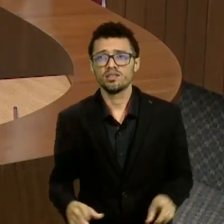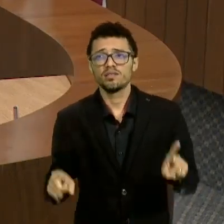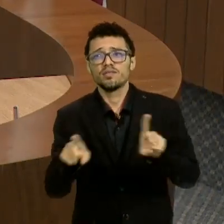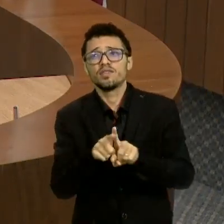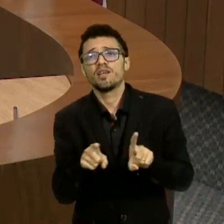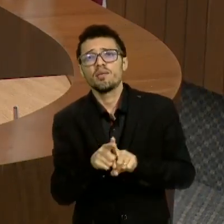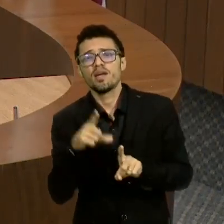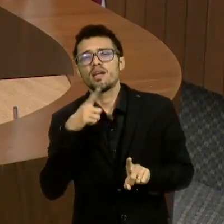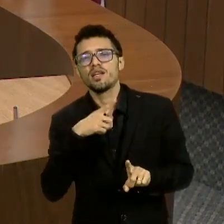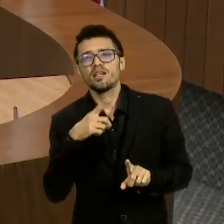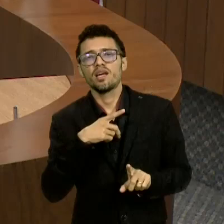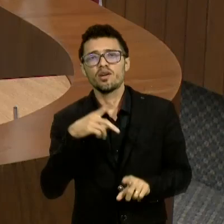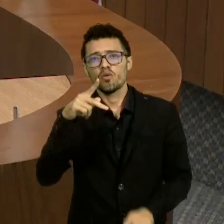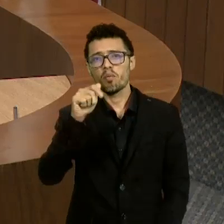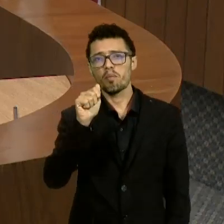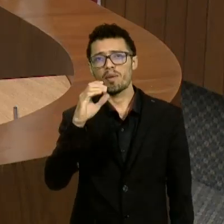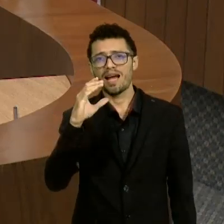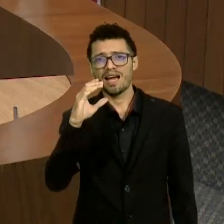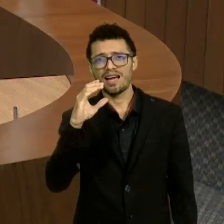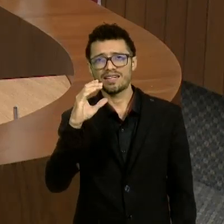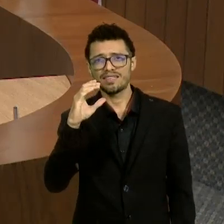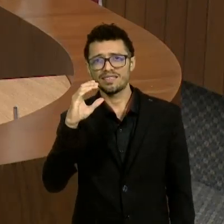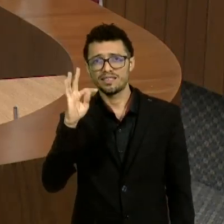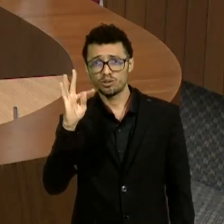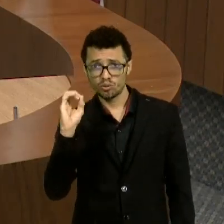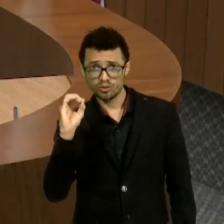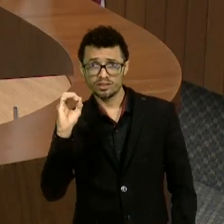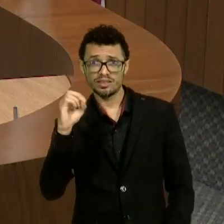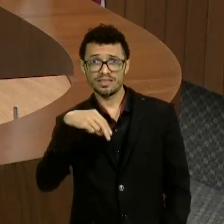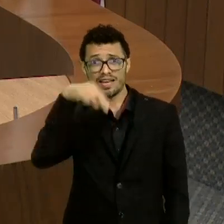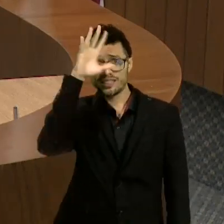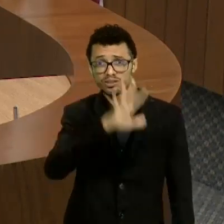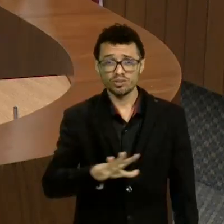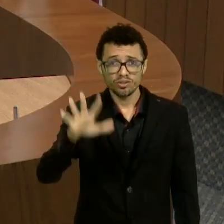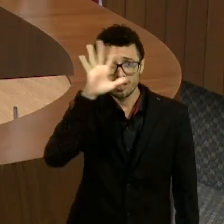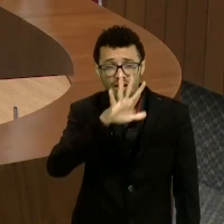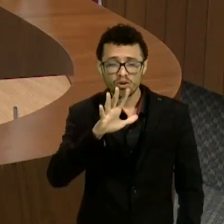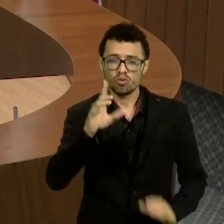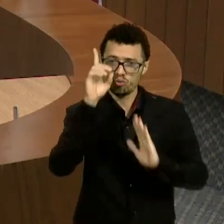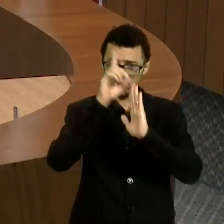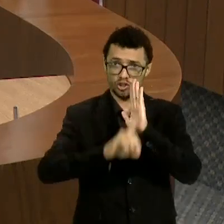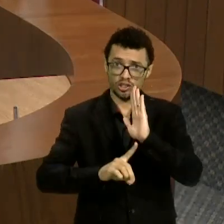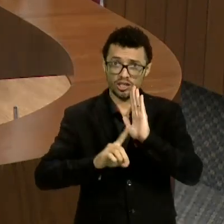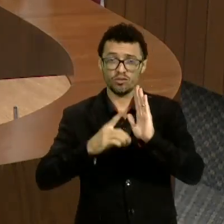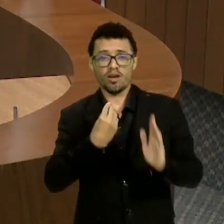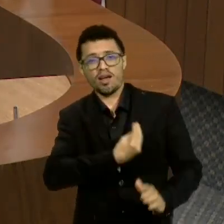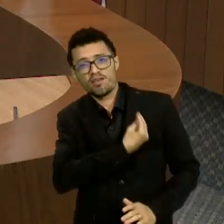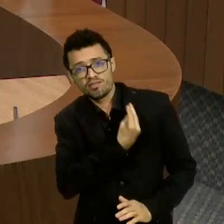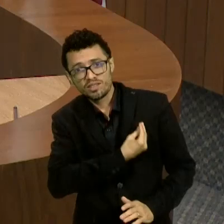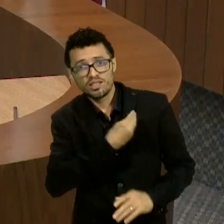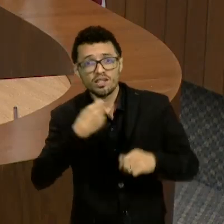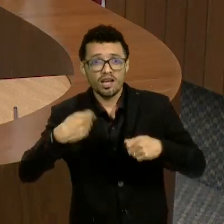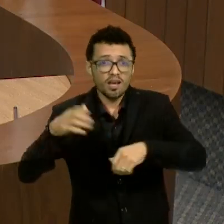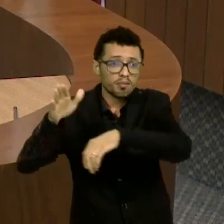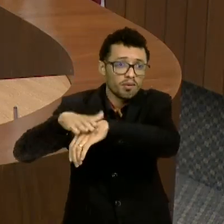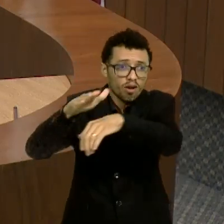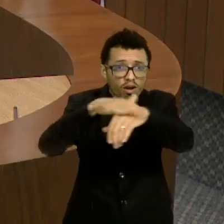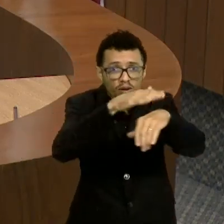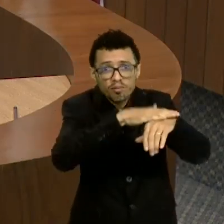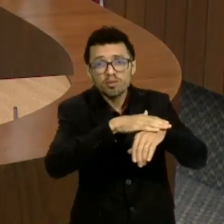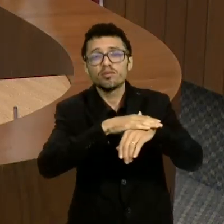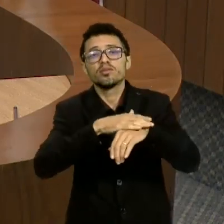e políticos artigo 6 o direito à Vida é inerente à pessoa humana e esse direito deve ser protegido pela